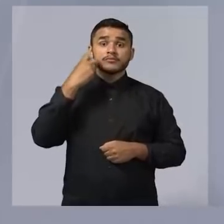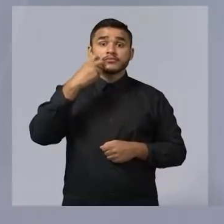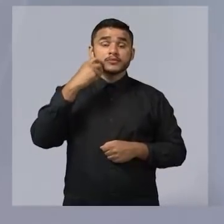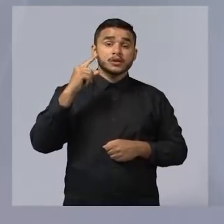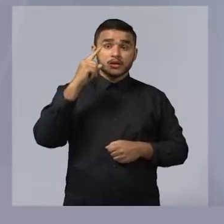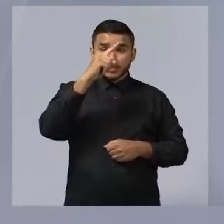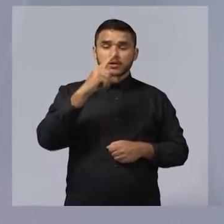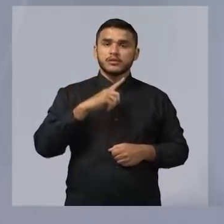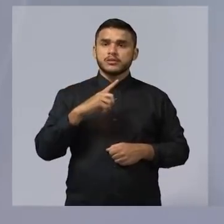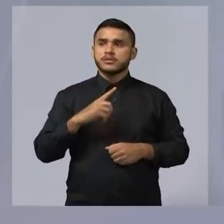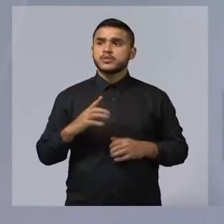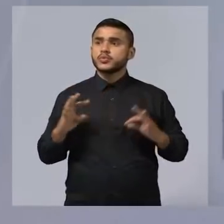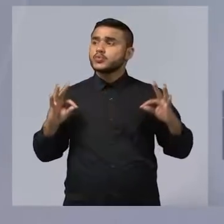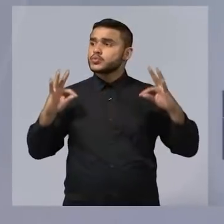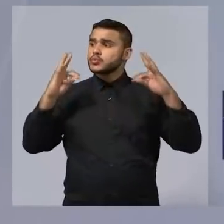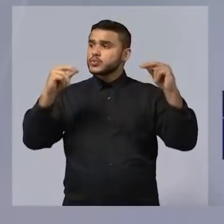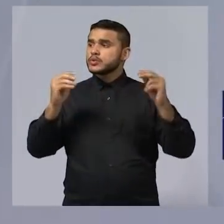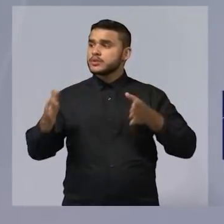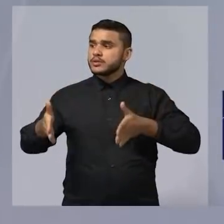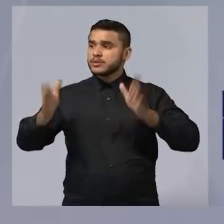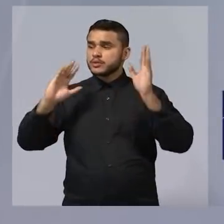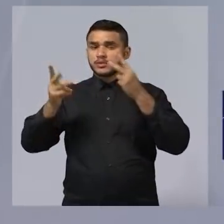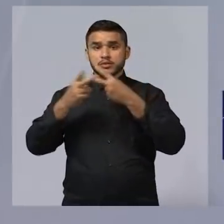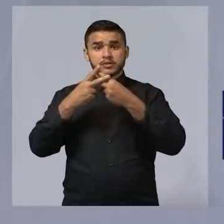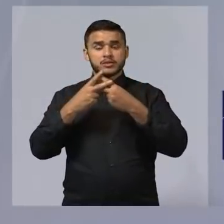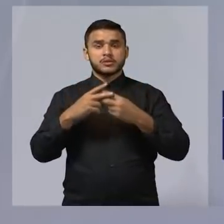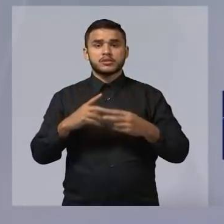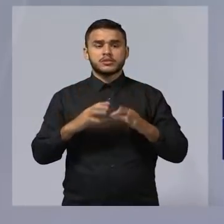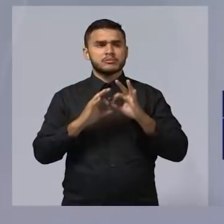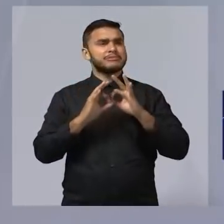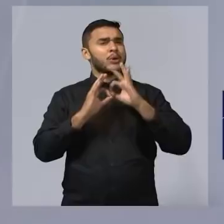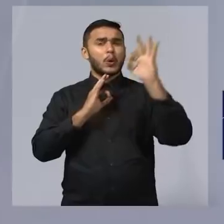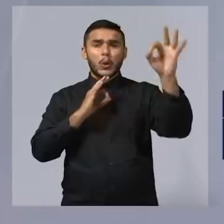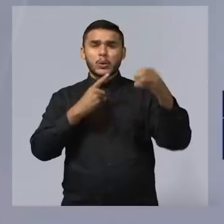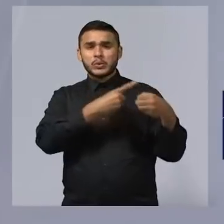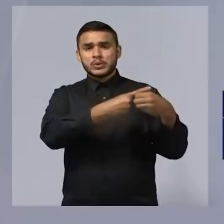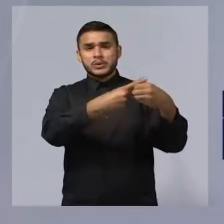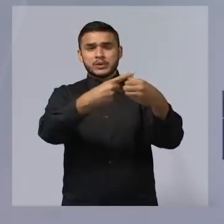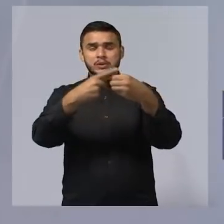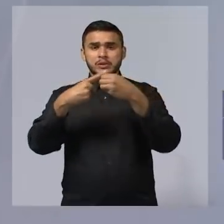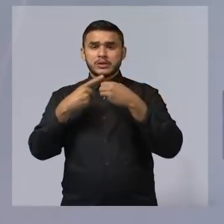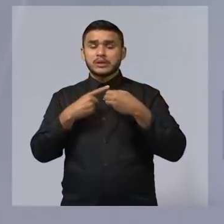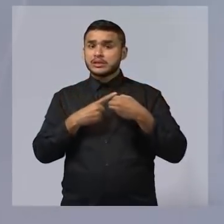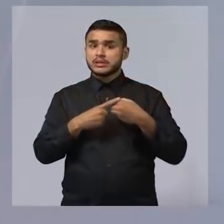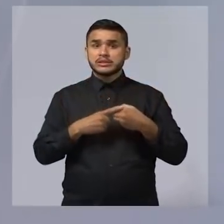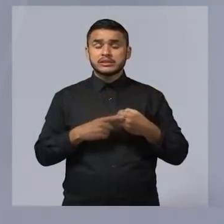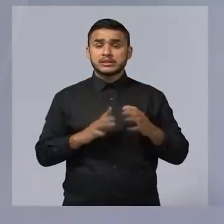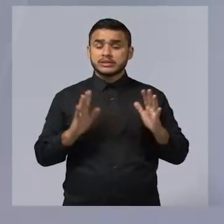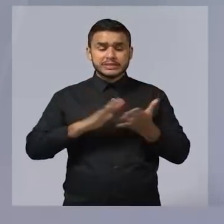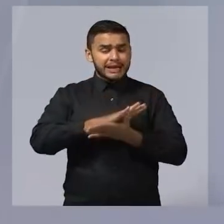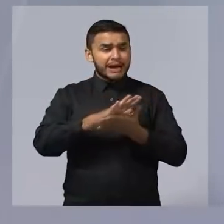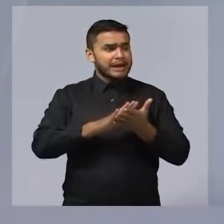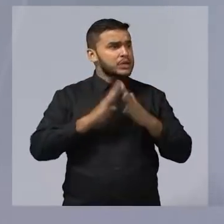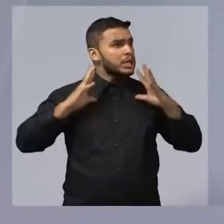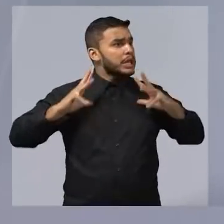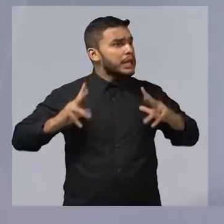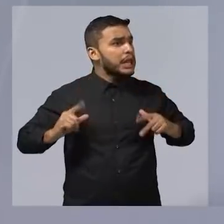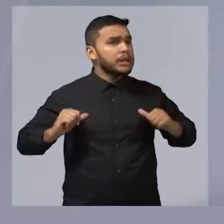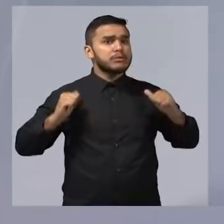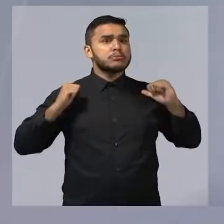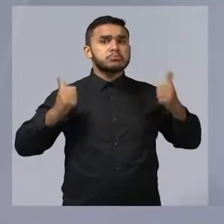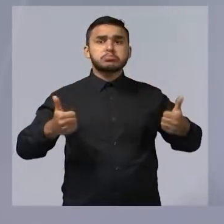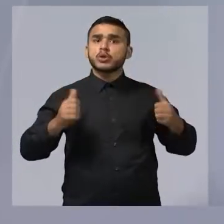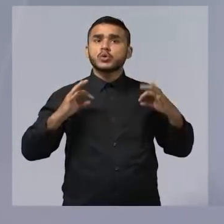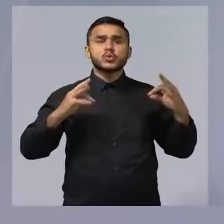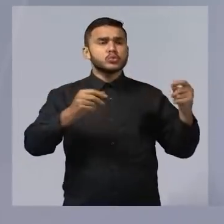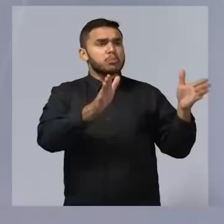todas, tanto em Natal como a 500 km de distância, Pau dos Ferros, não tinha um risco em nenhuma cela de nenhuma unidade. Porque o